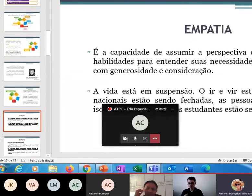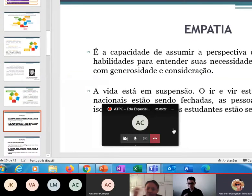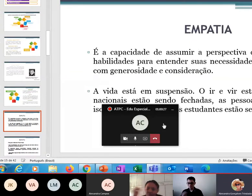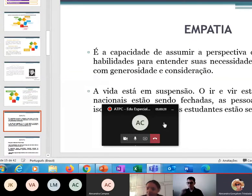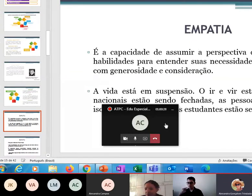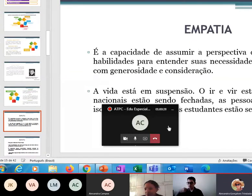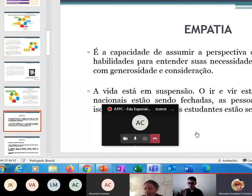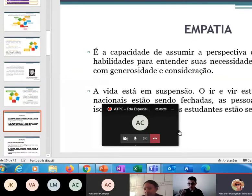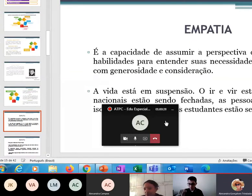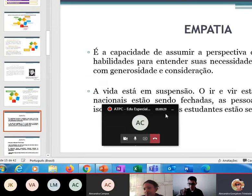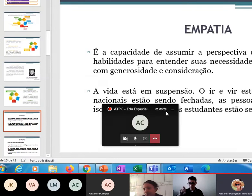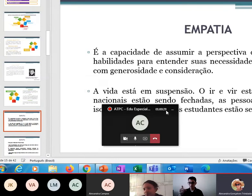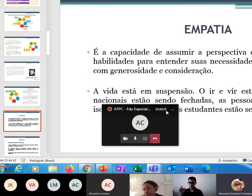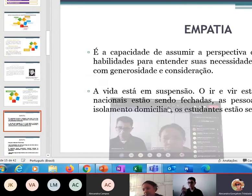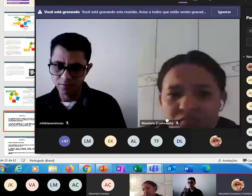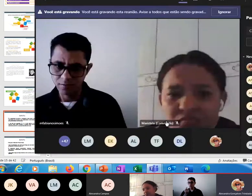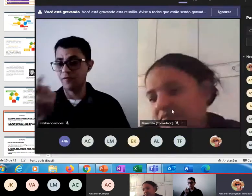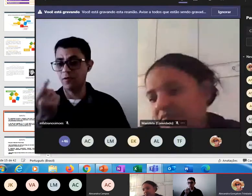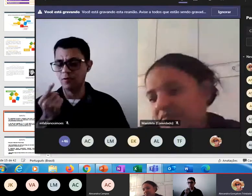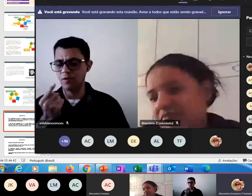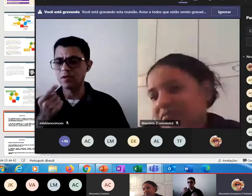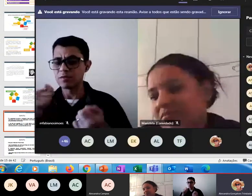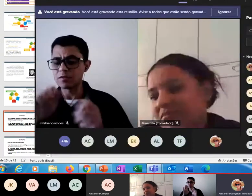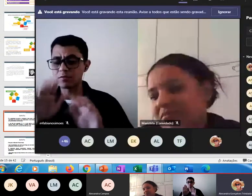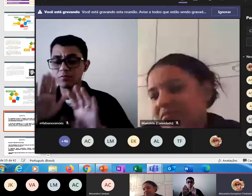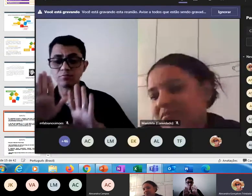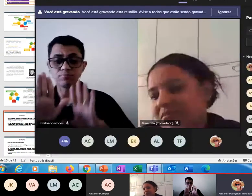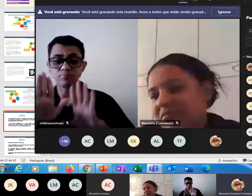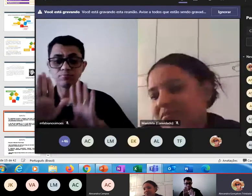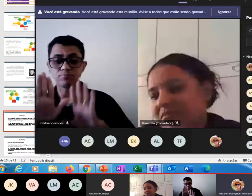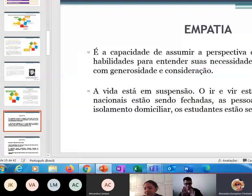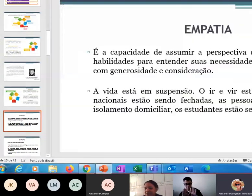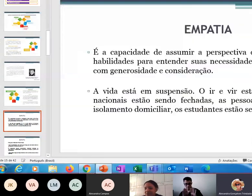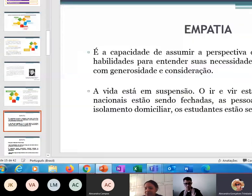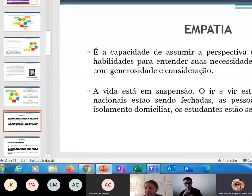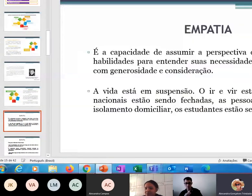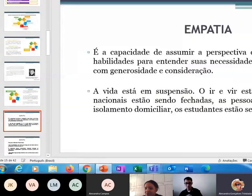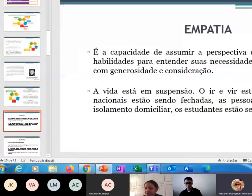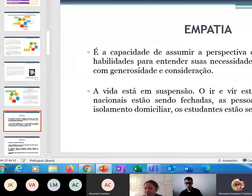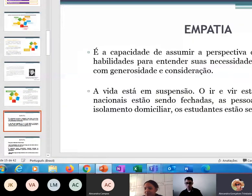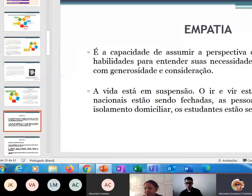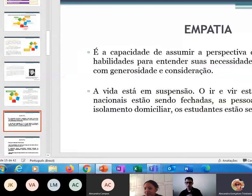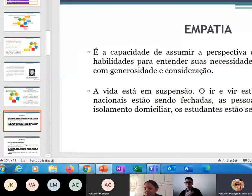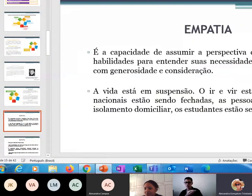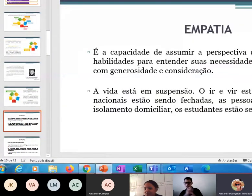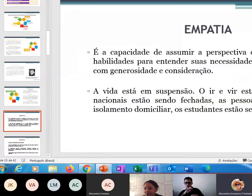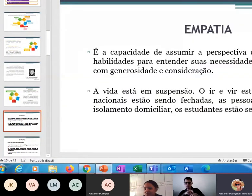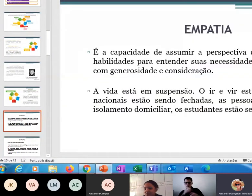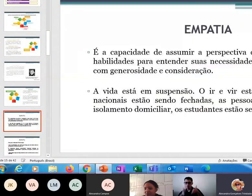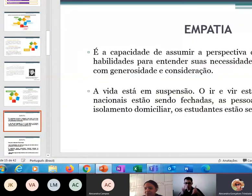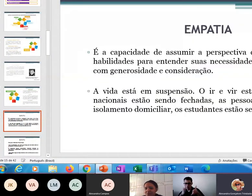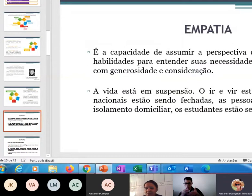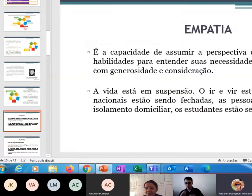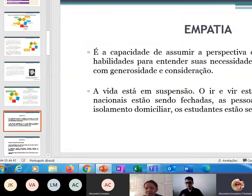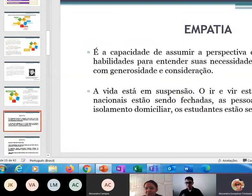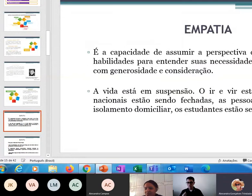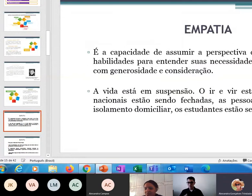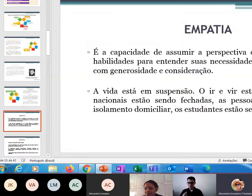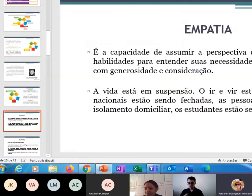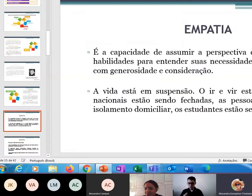está restrito. Então, nesse momento... Gente, que momentos difíceis, não é? Nós não temos